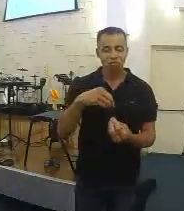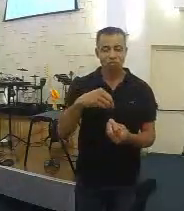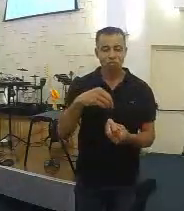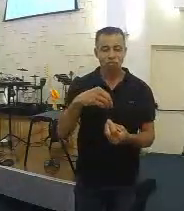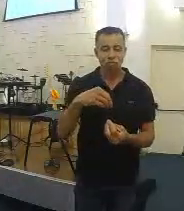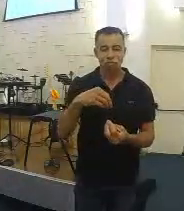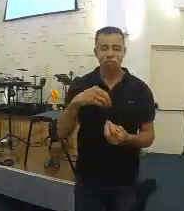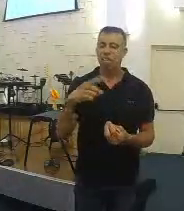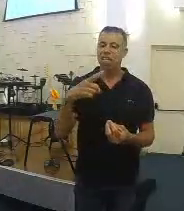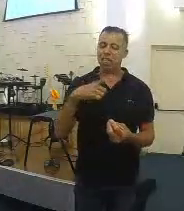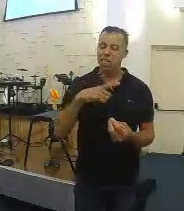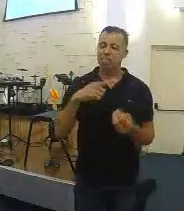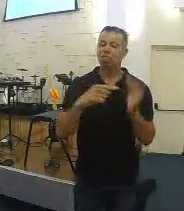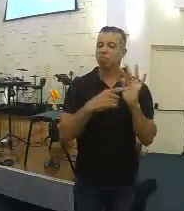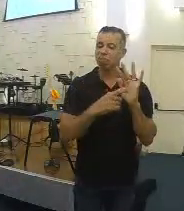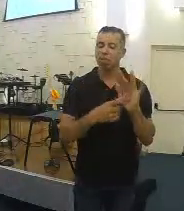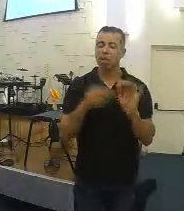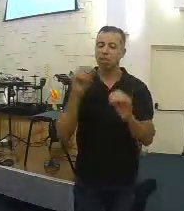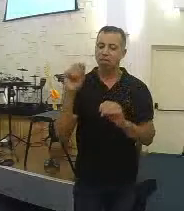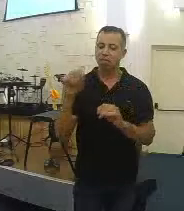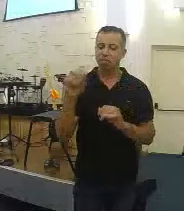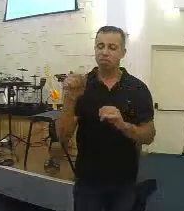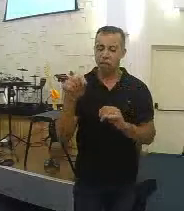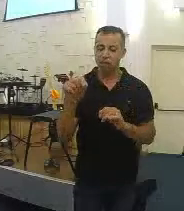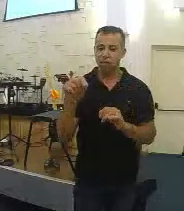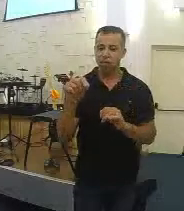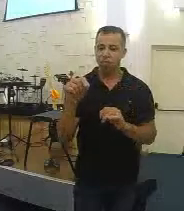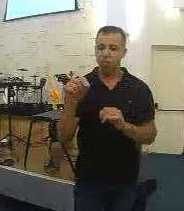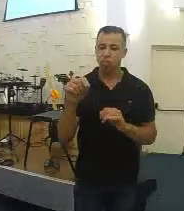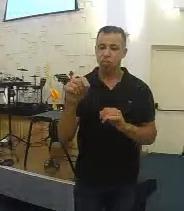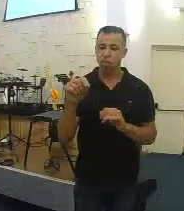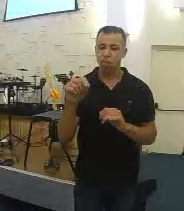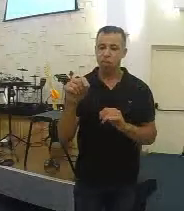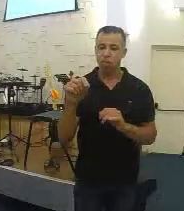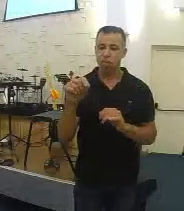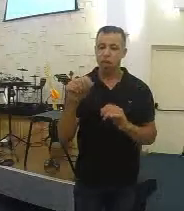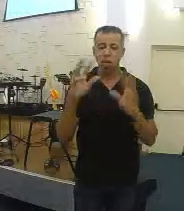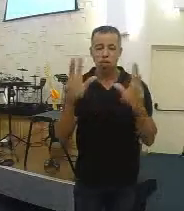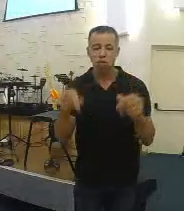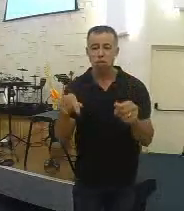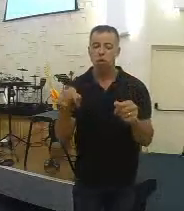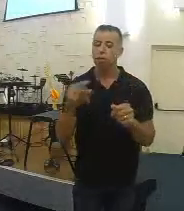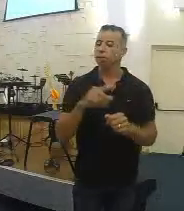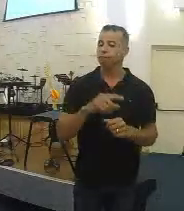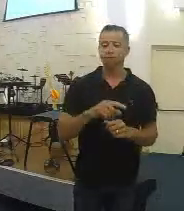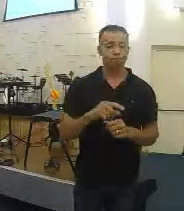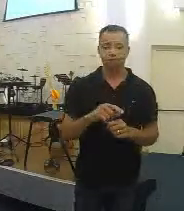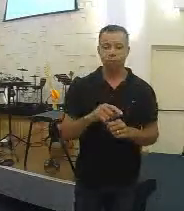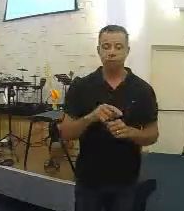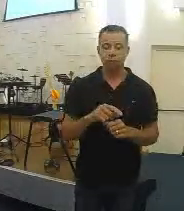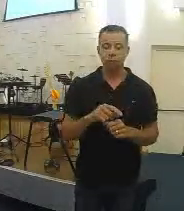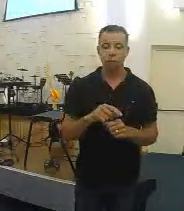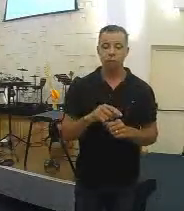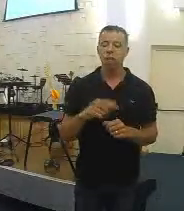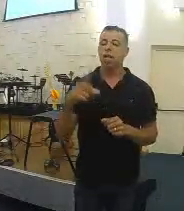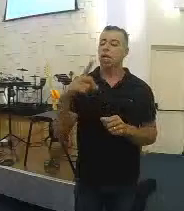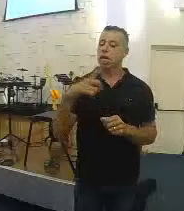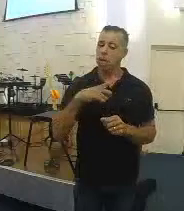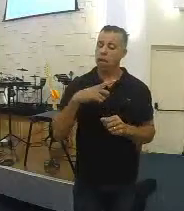nosso tempo, mas graças a Deus não é de todo mundo. Existe uma juventude